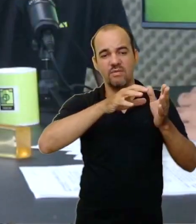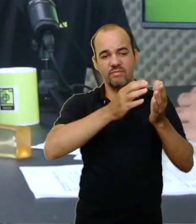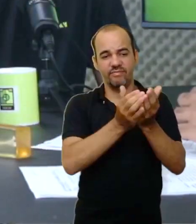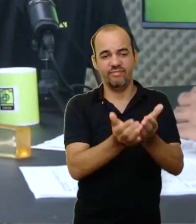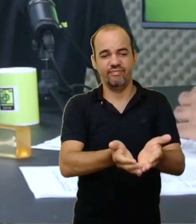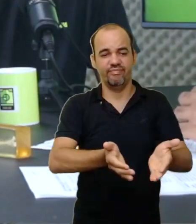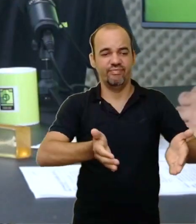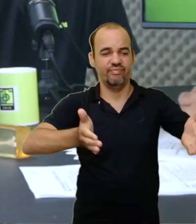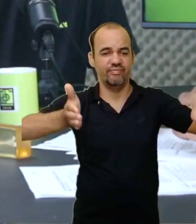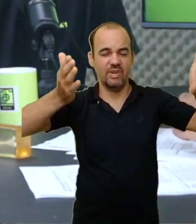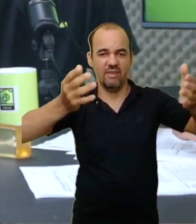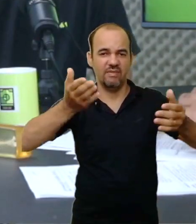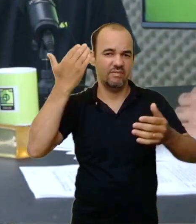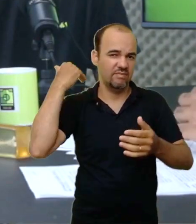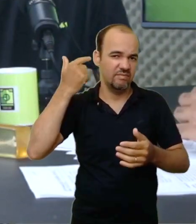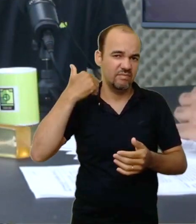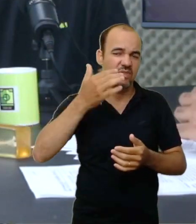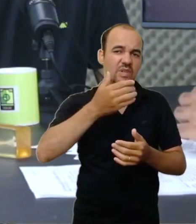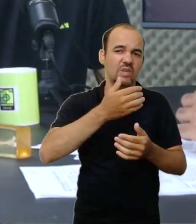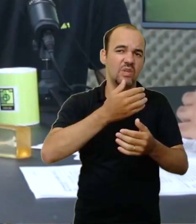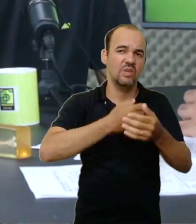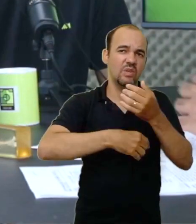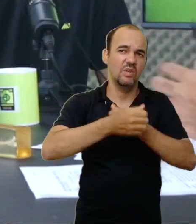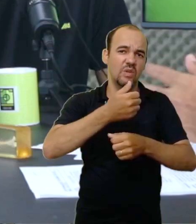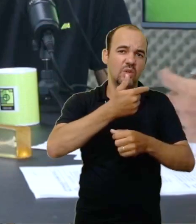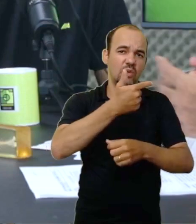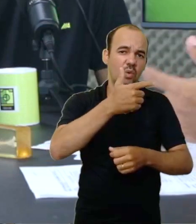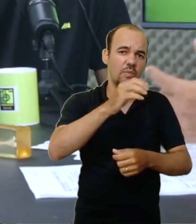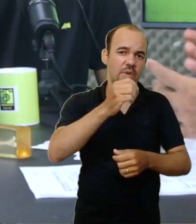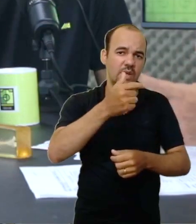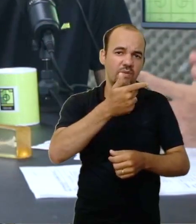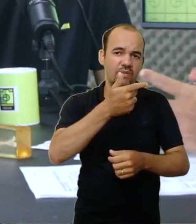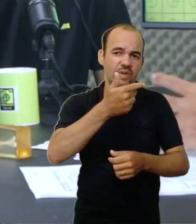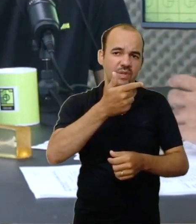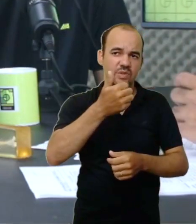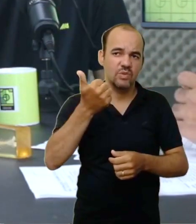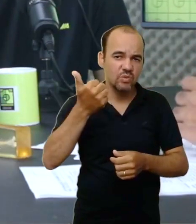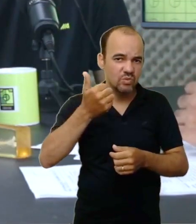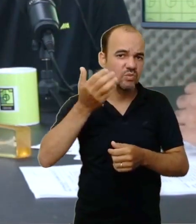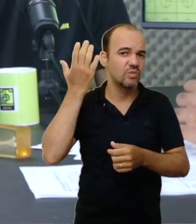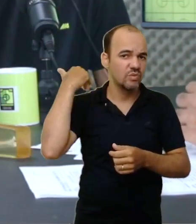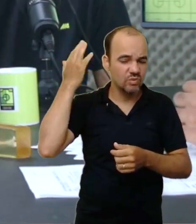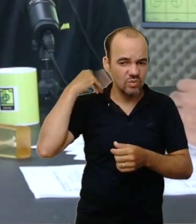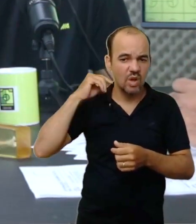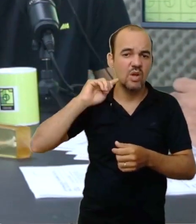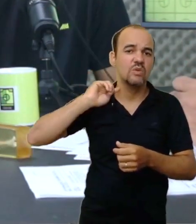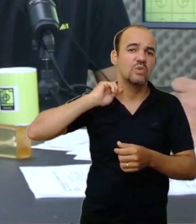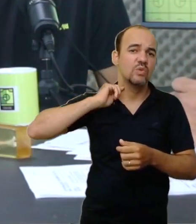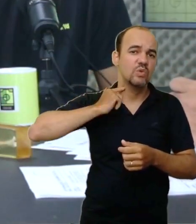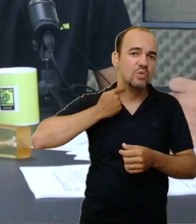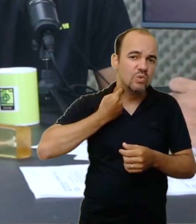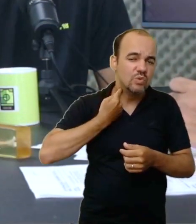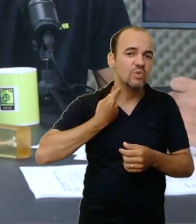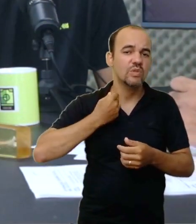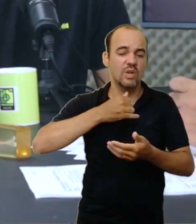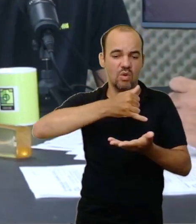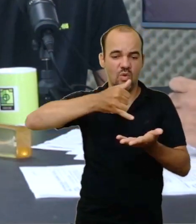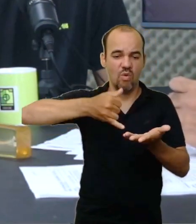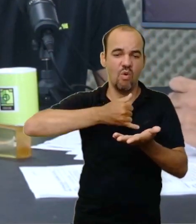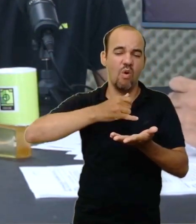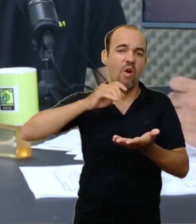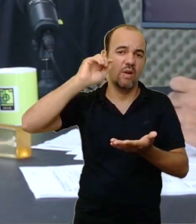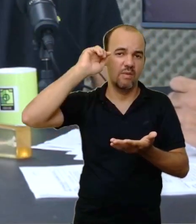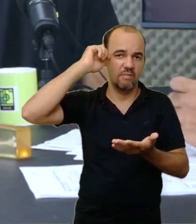que foi 2020, 2021. Alguma coisa nesse Sim, por que as aí, pessoas estavam limpando as o praias, óleo. né? A gente tem também trabalhos publicados